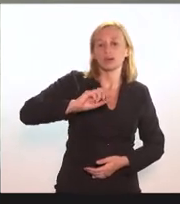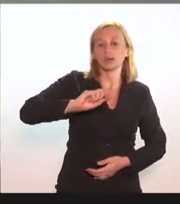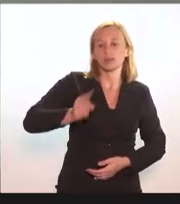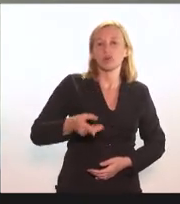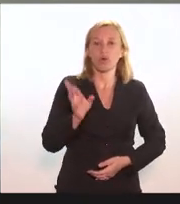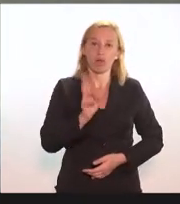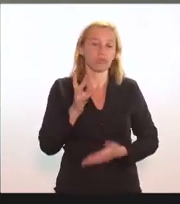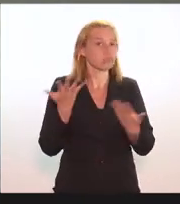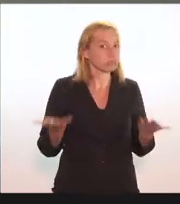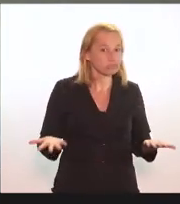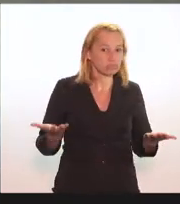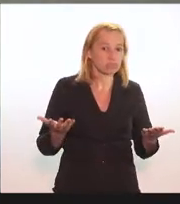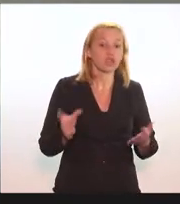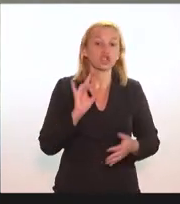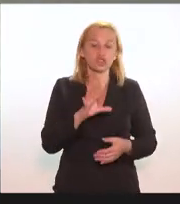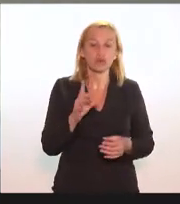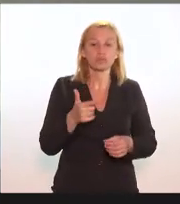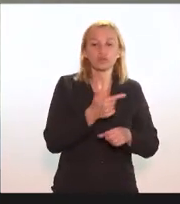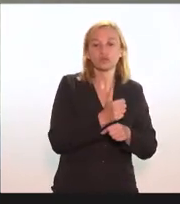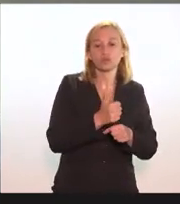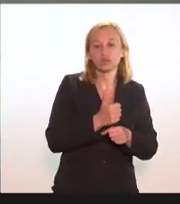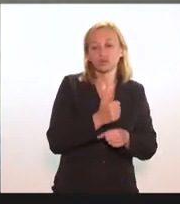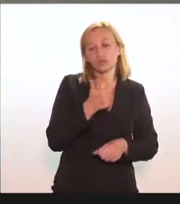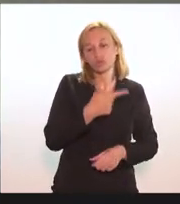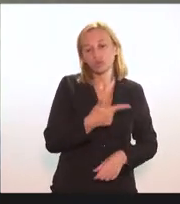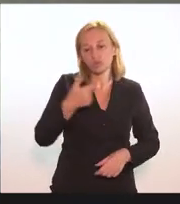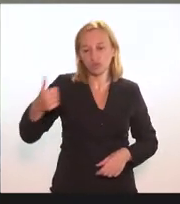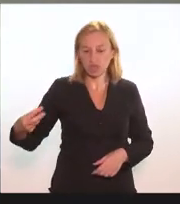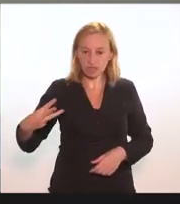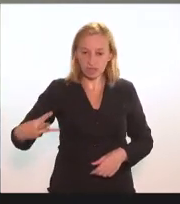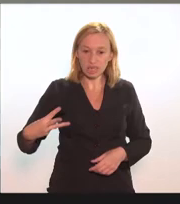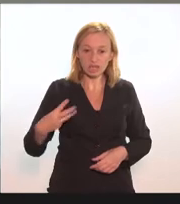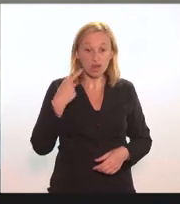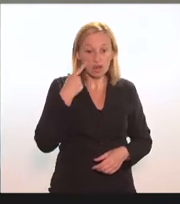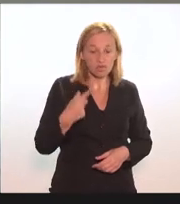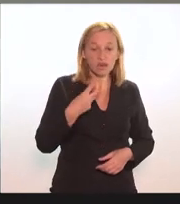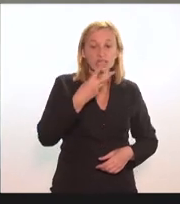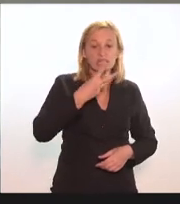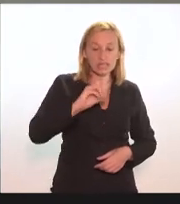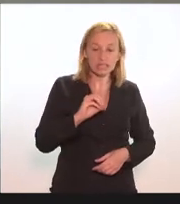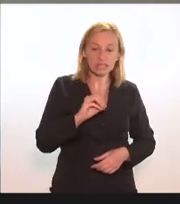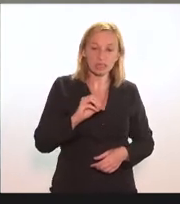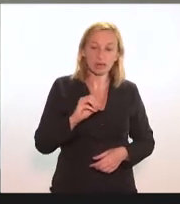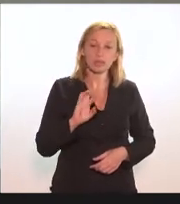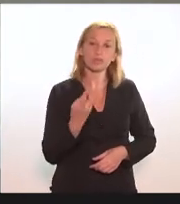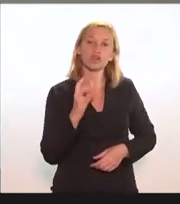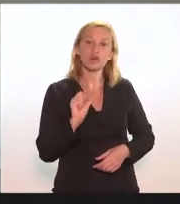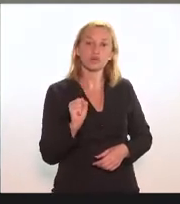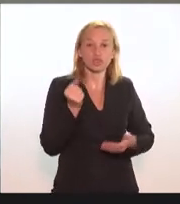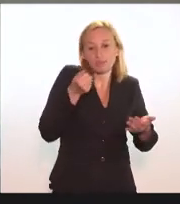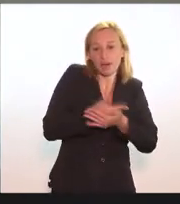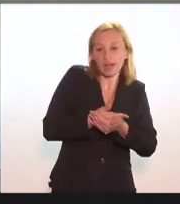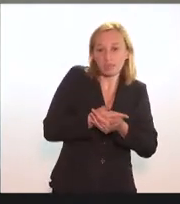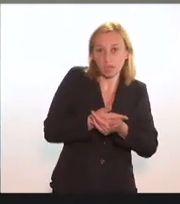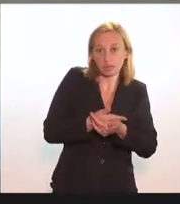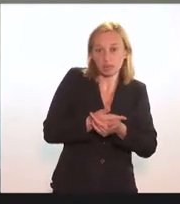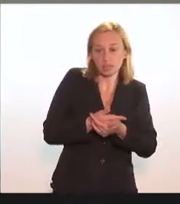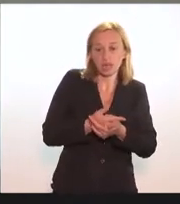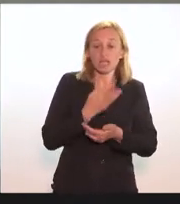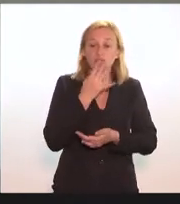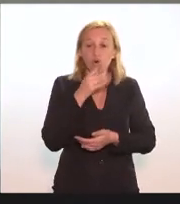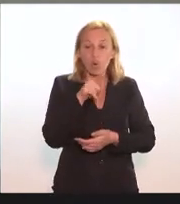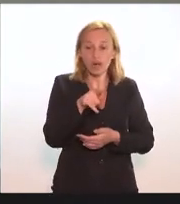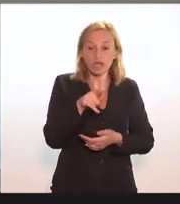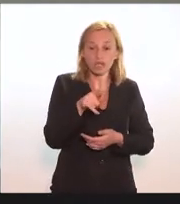3 anos. Só para 2023, o regime atual prevê 30 bilhões de pagamentos. Essa curva em amarelo que está